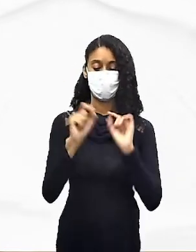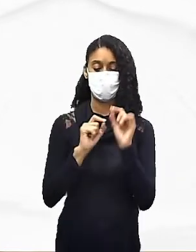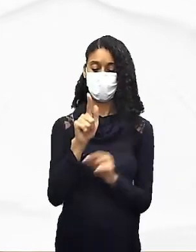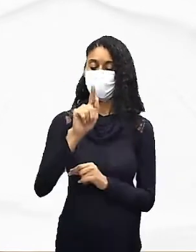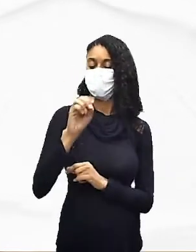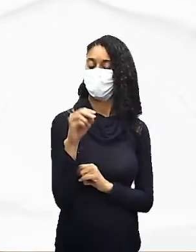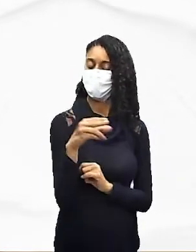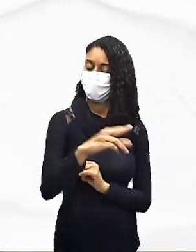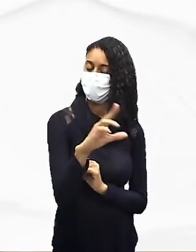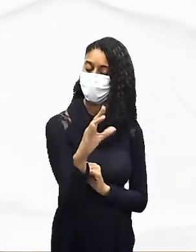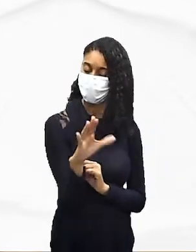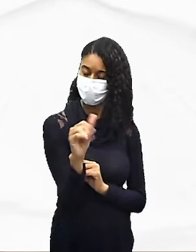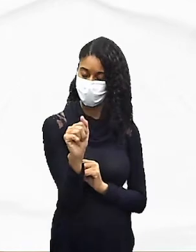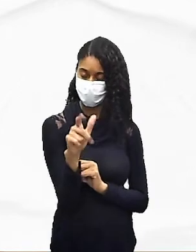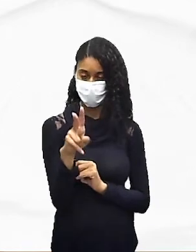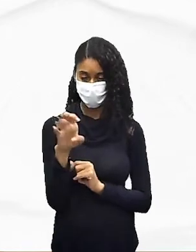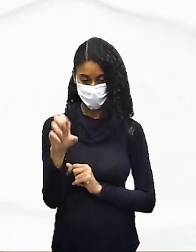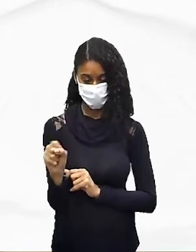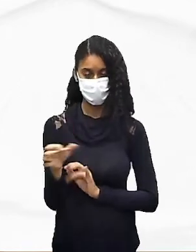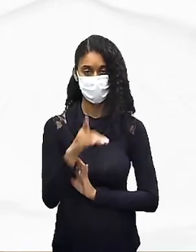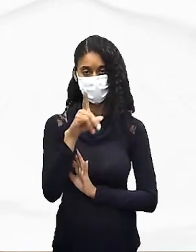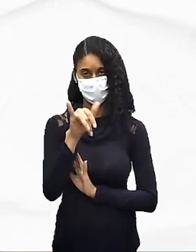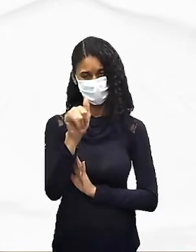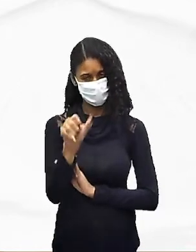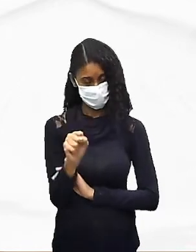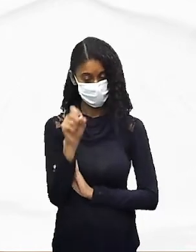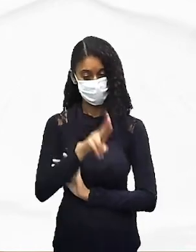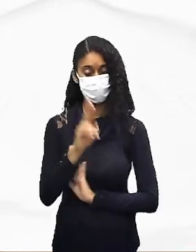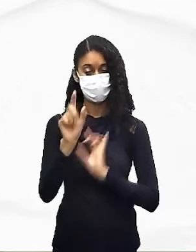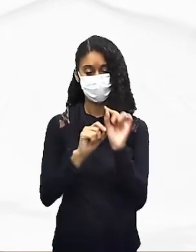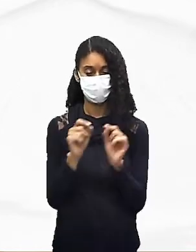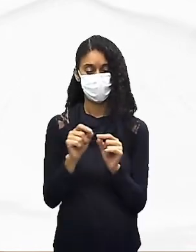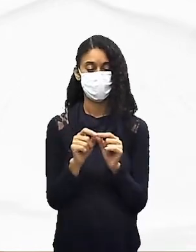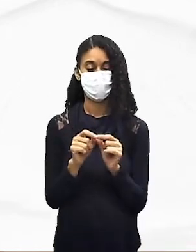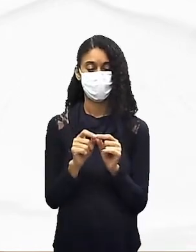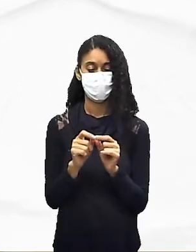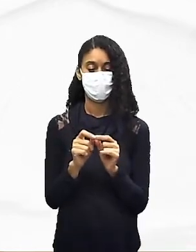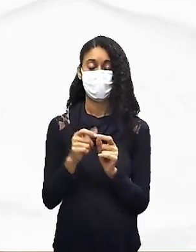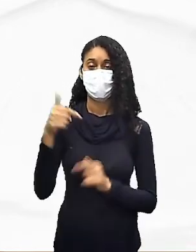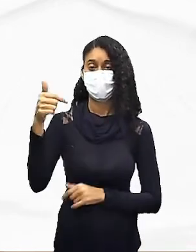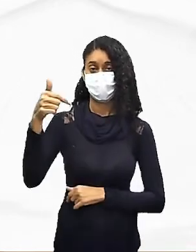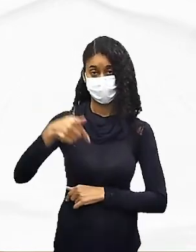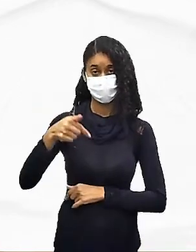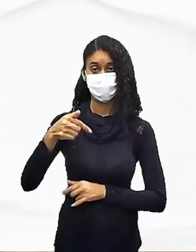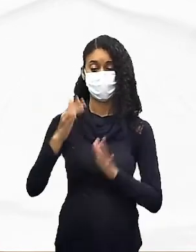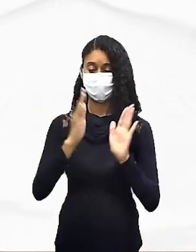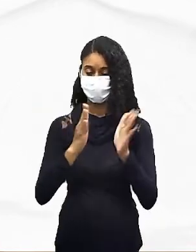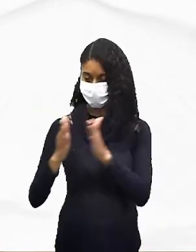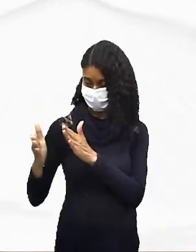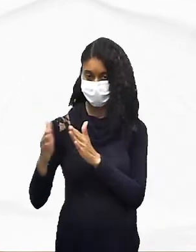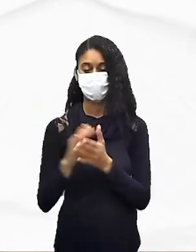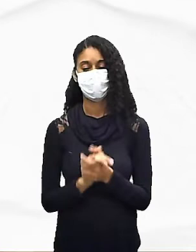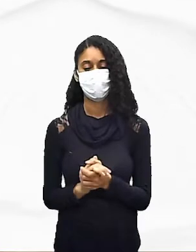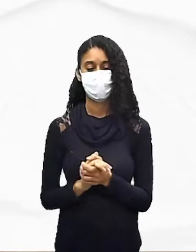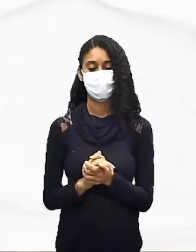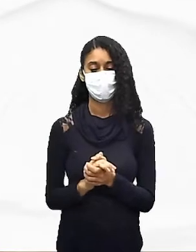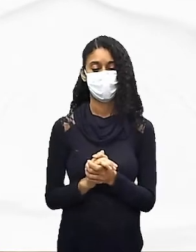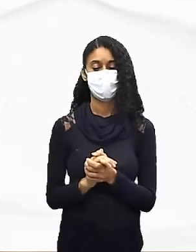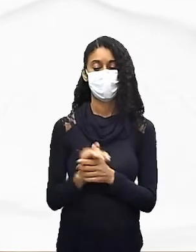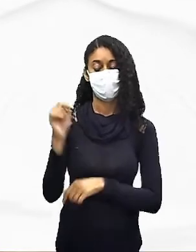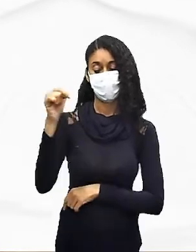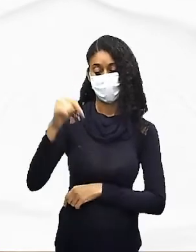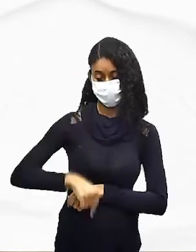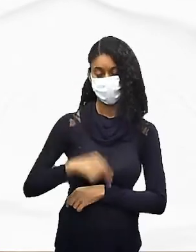para... Ele tanto usa a medida velha como a medida nova, sete sílabas, né? Aqui na floresta